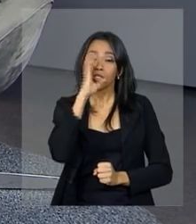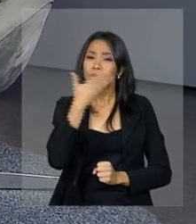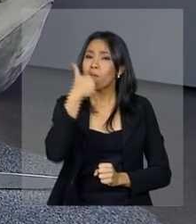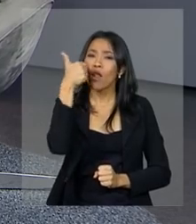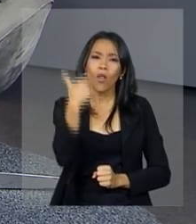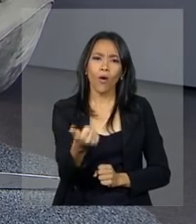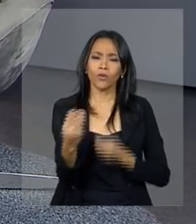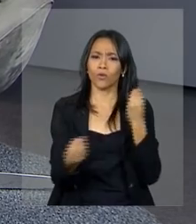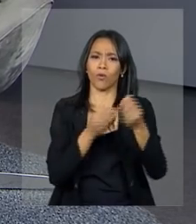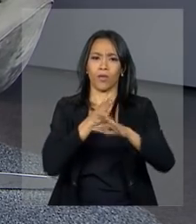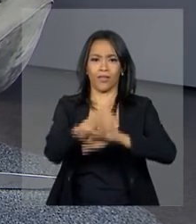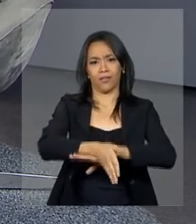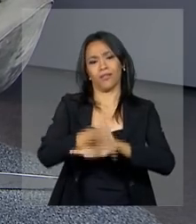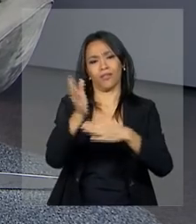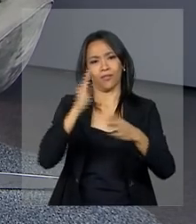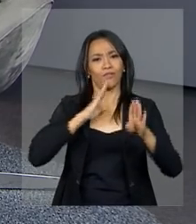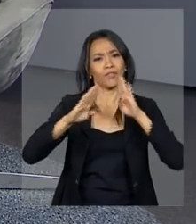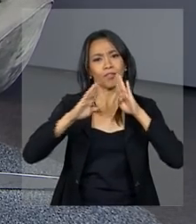cobertura nas nossas redes sociais,